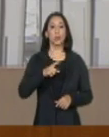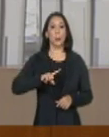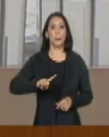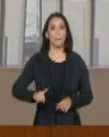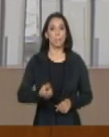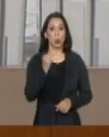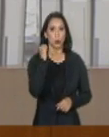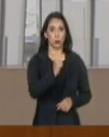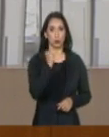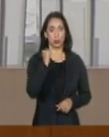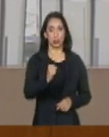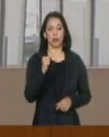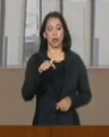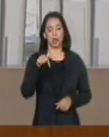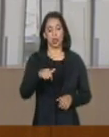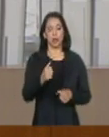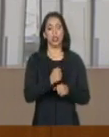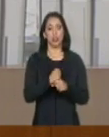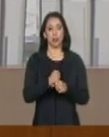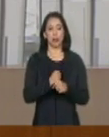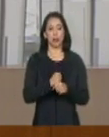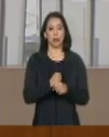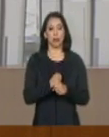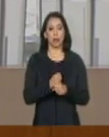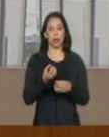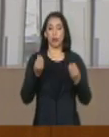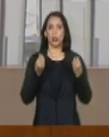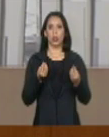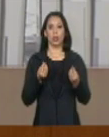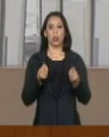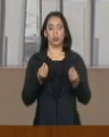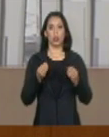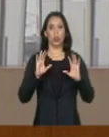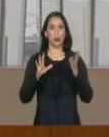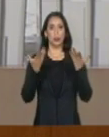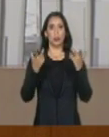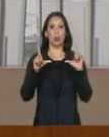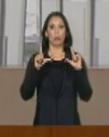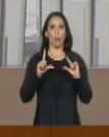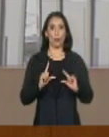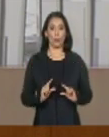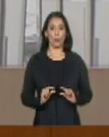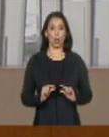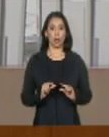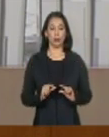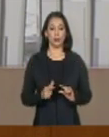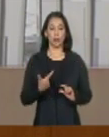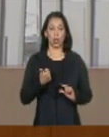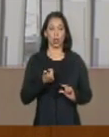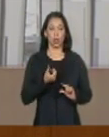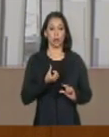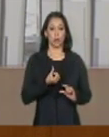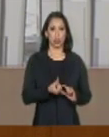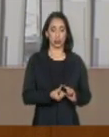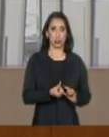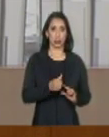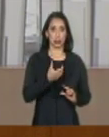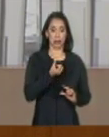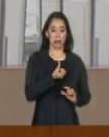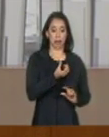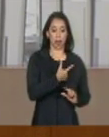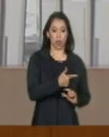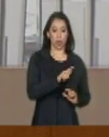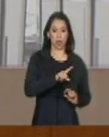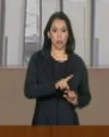ano. É até curioso comemorar-se uma redução de 2016, 62 mil, e